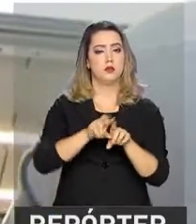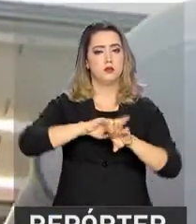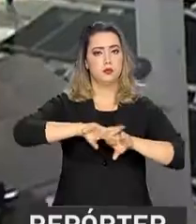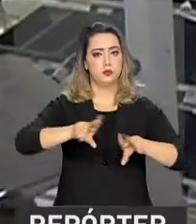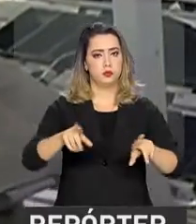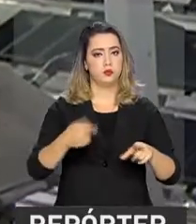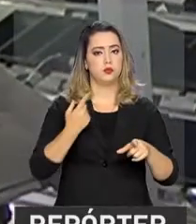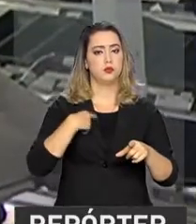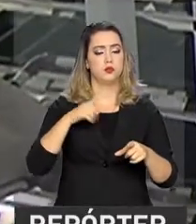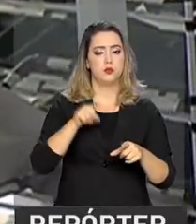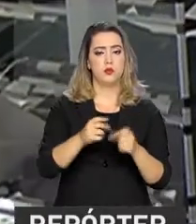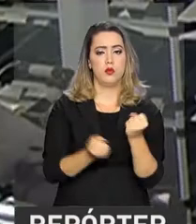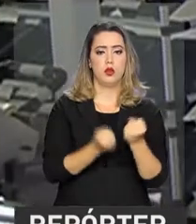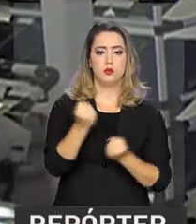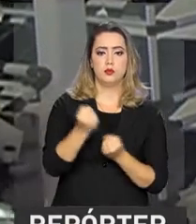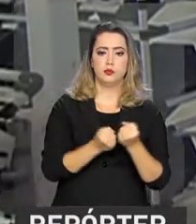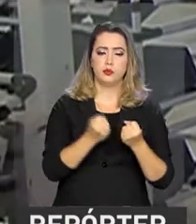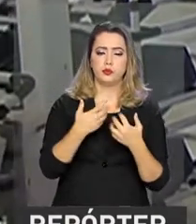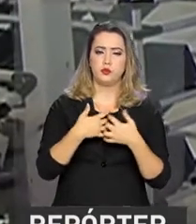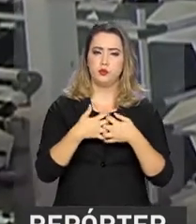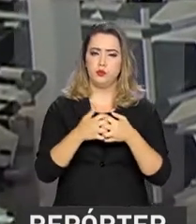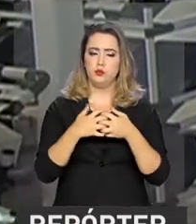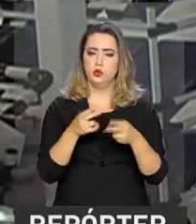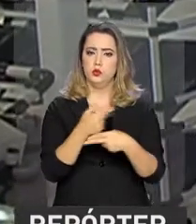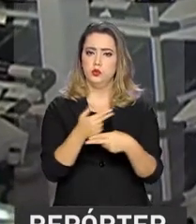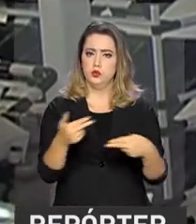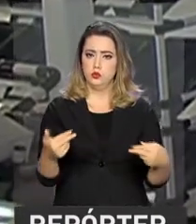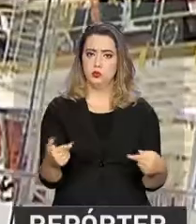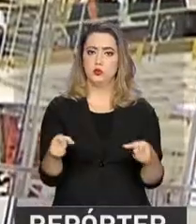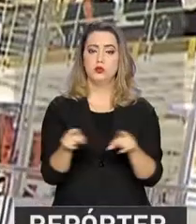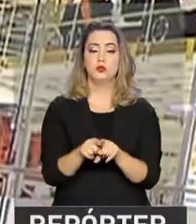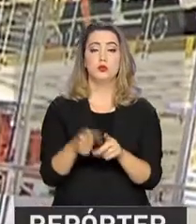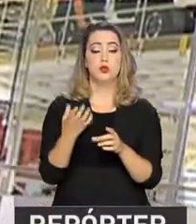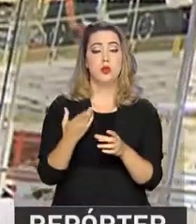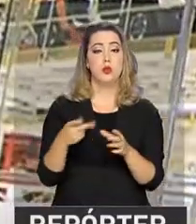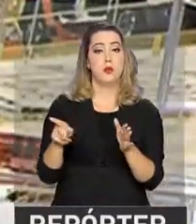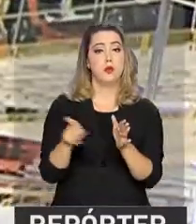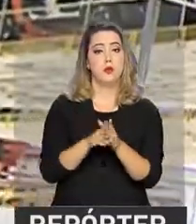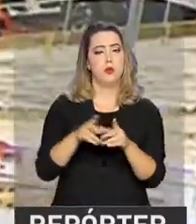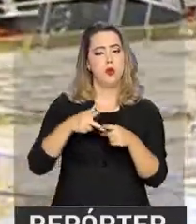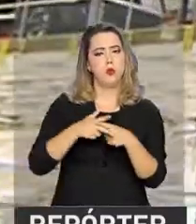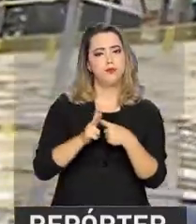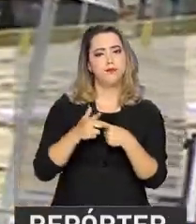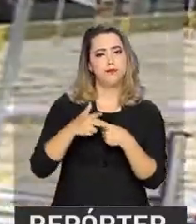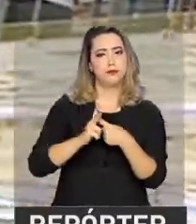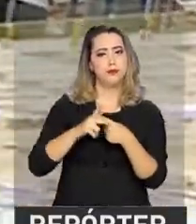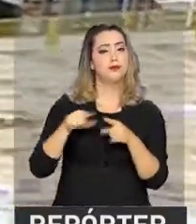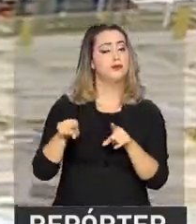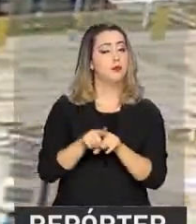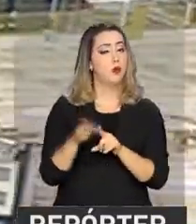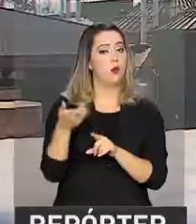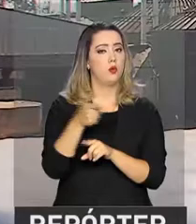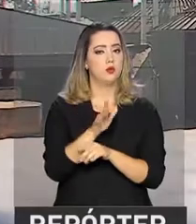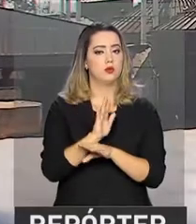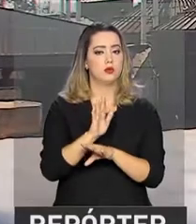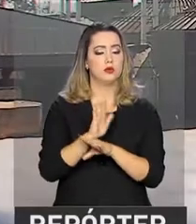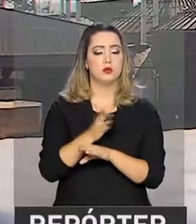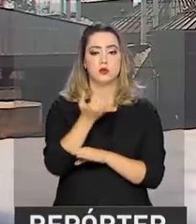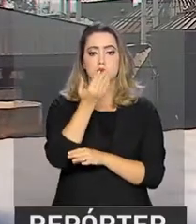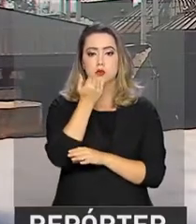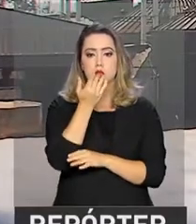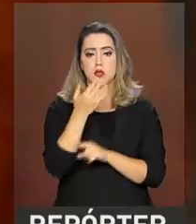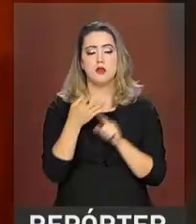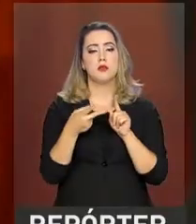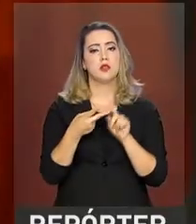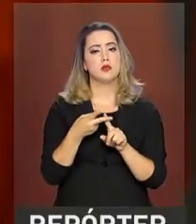reboques veículos para transporte de mercadorias e autopeças outras contribuições positivas vieram de produtos como os alimentícios